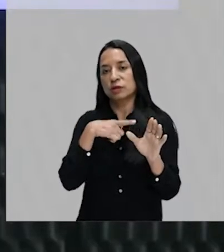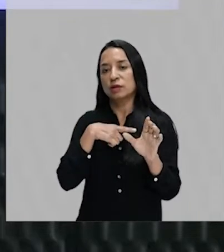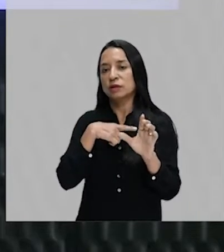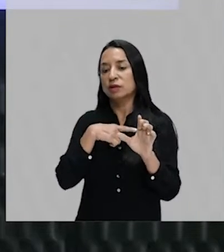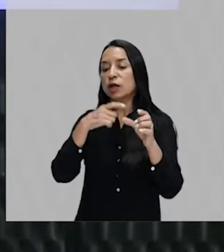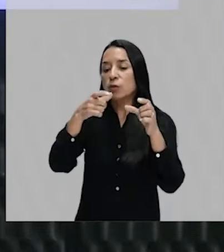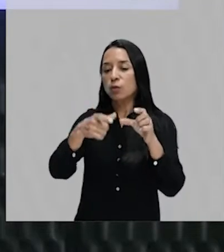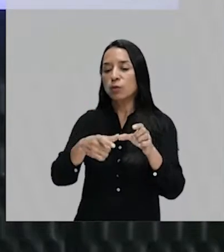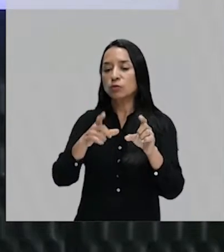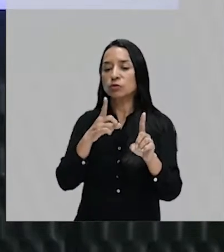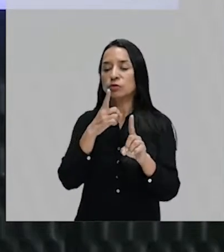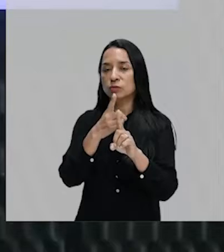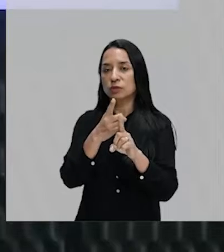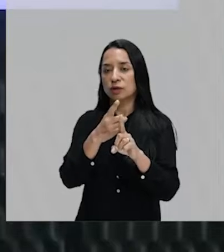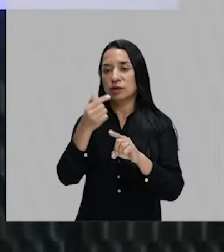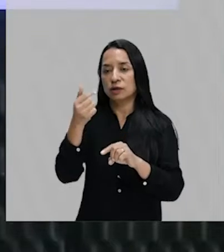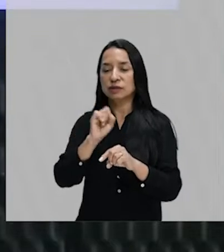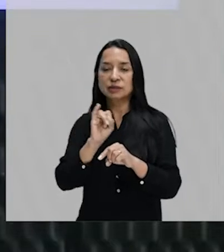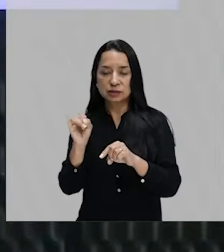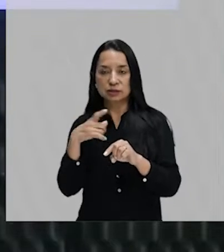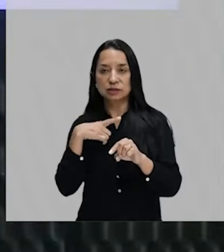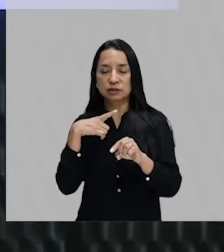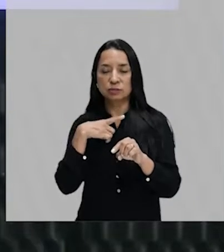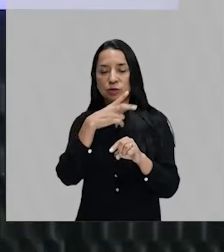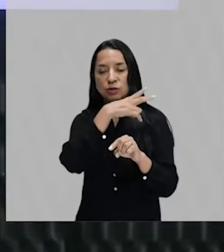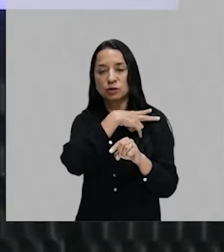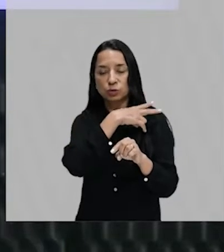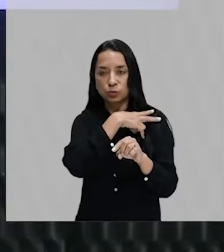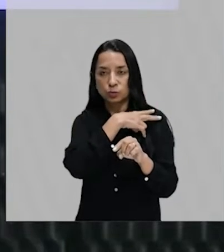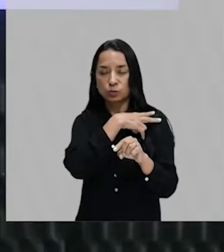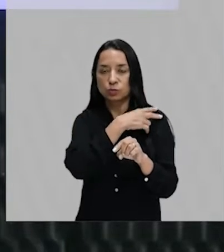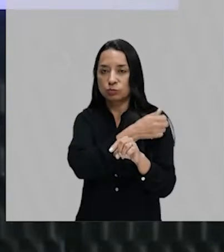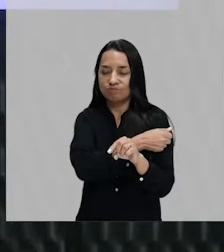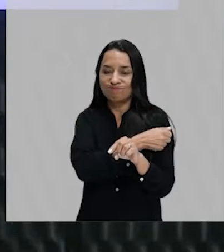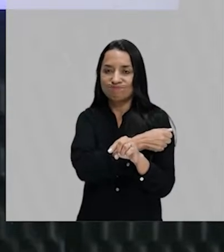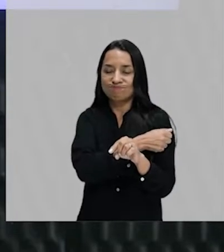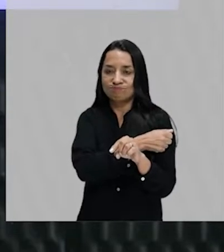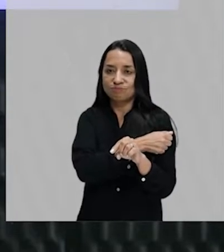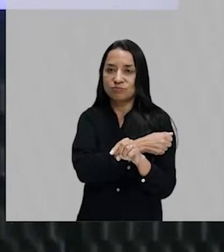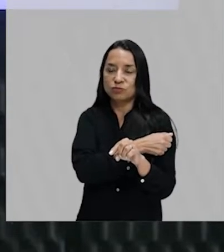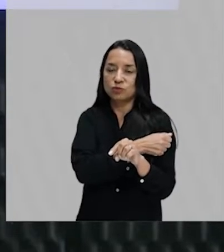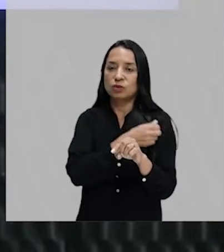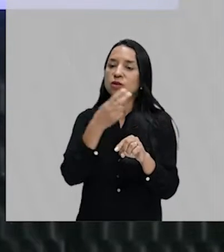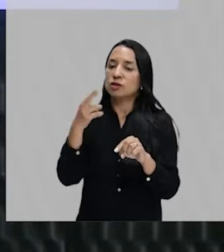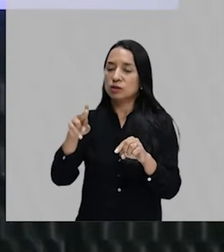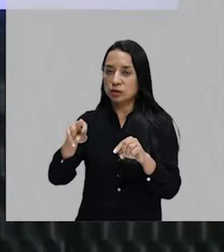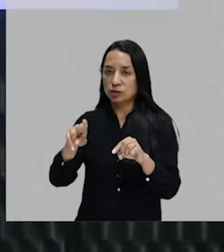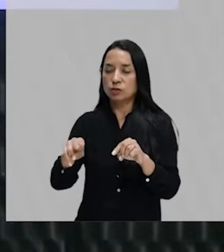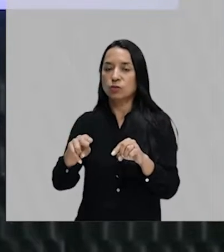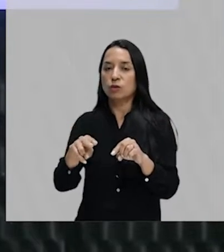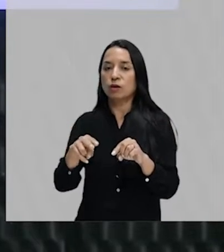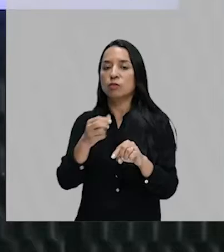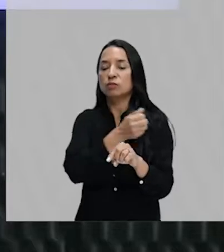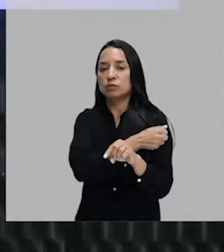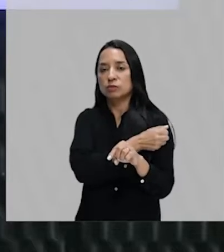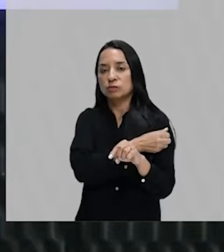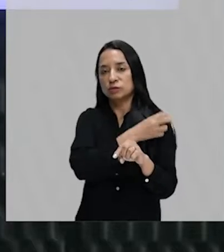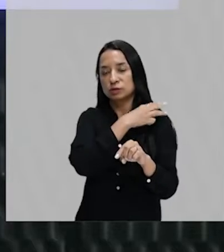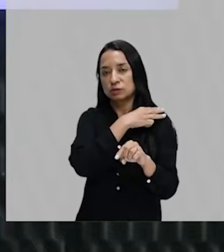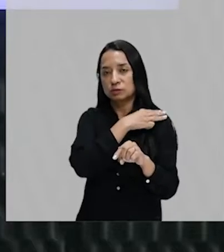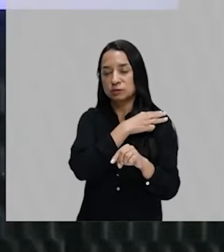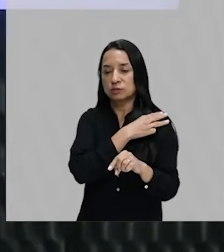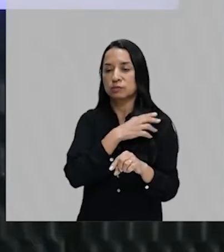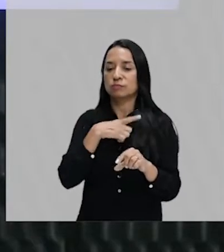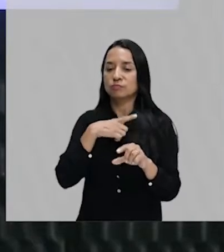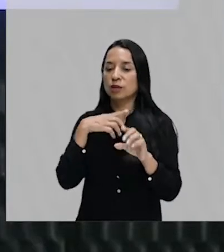dos conteúdos da primeira série se você é um aluno de segunda série também vai está lá disponível para você e da mesma forma para os alunos do terceirão 3ª